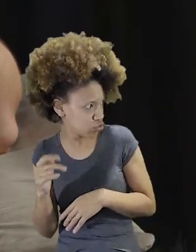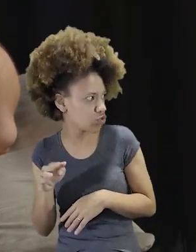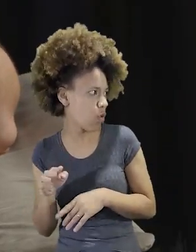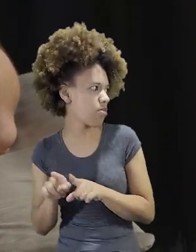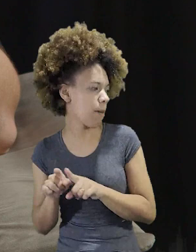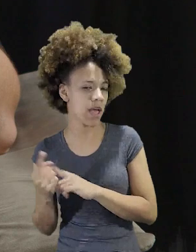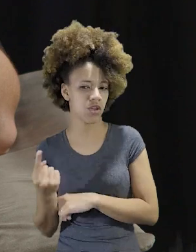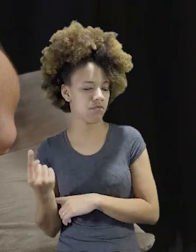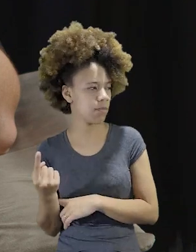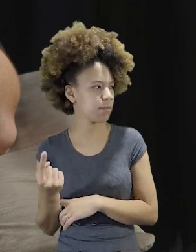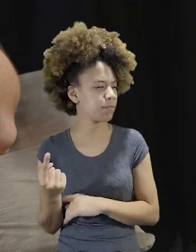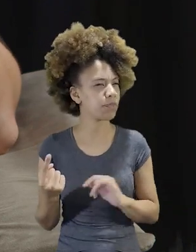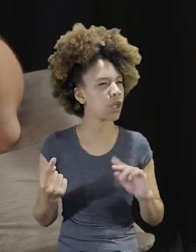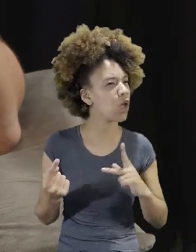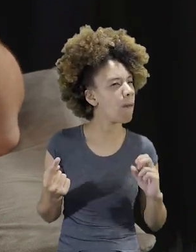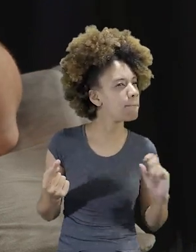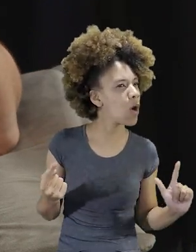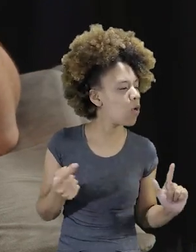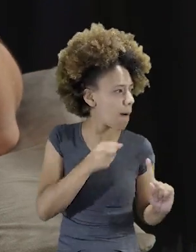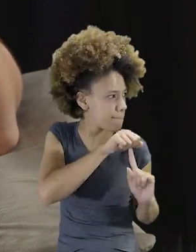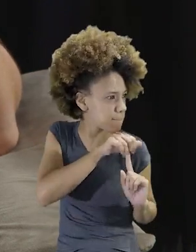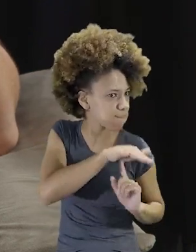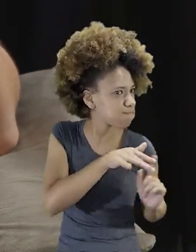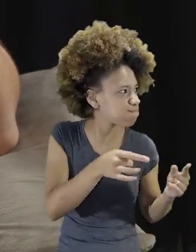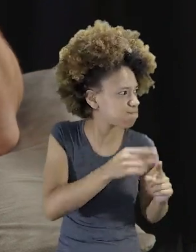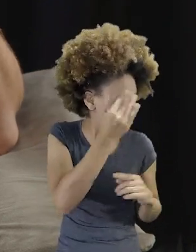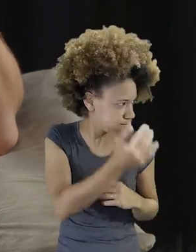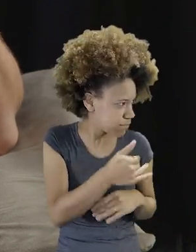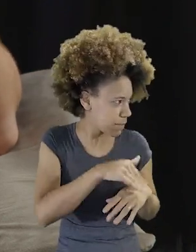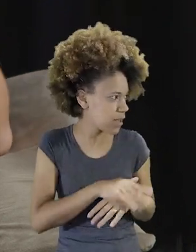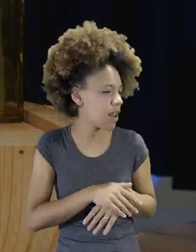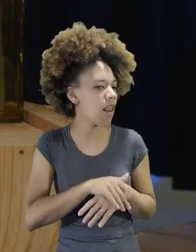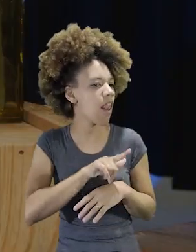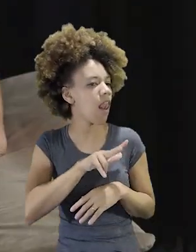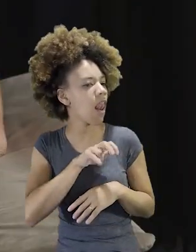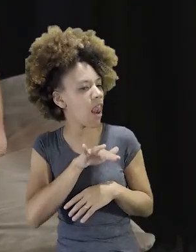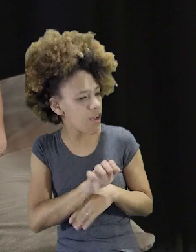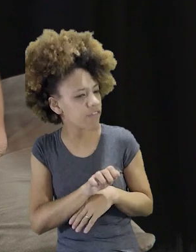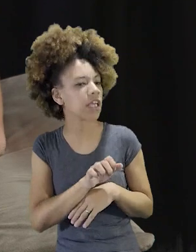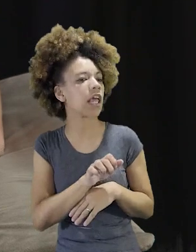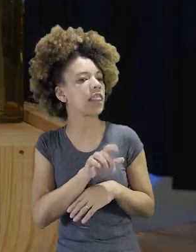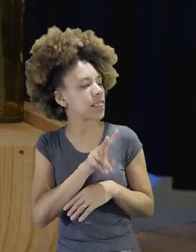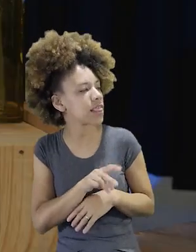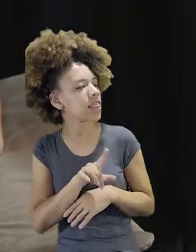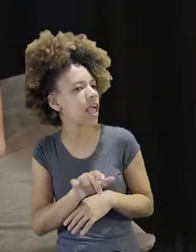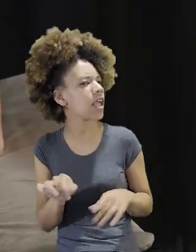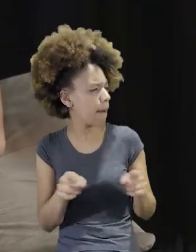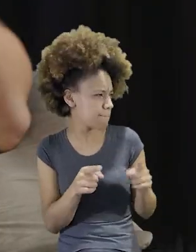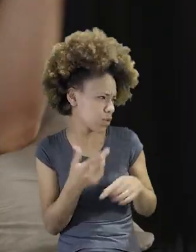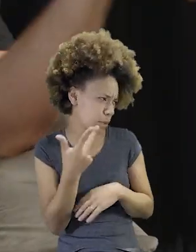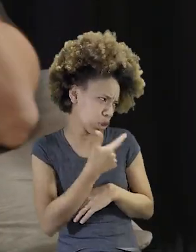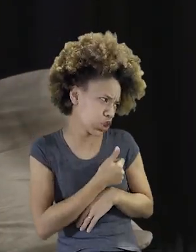e e o Paul se eu não me engano acho que foi o primeiro cara a estourar com uma música que eu acho que another day